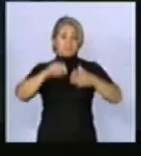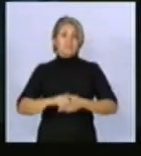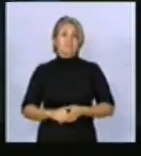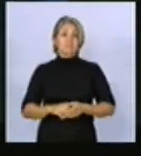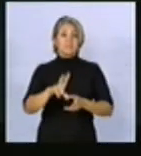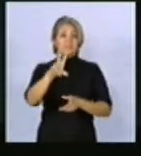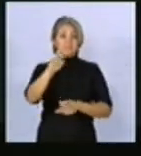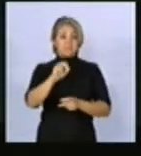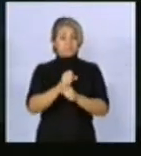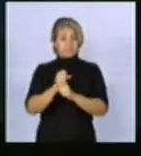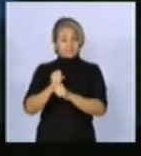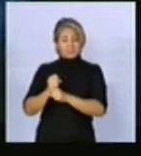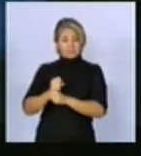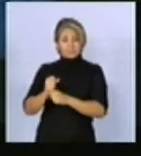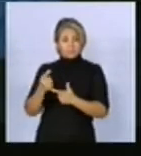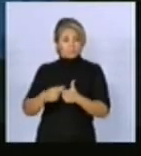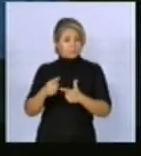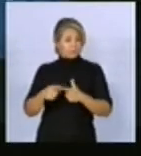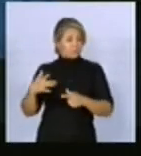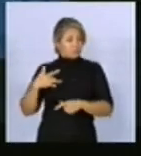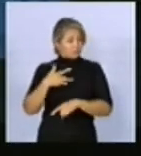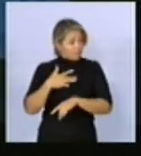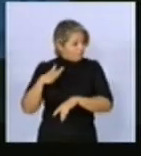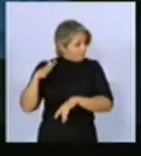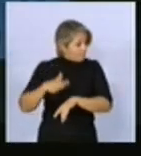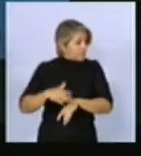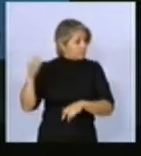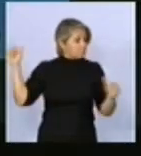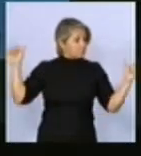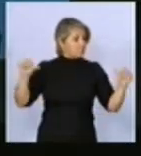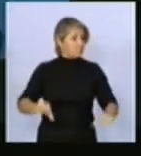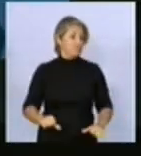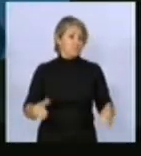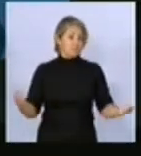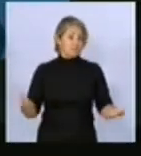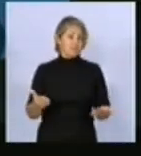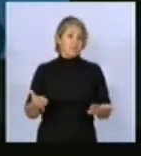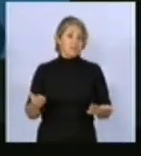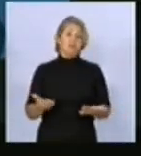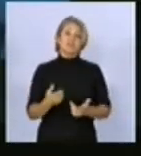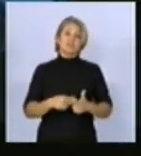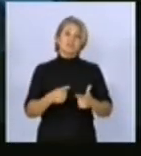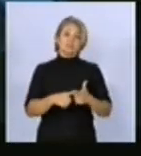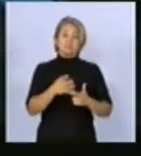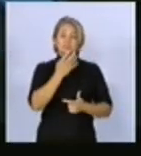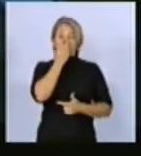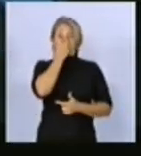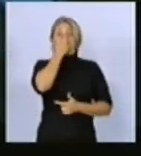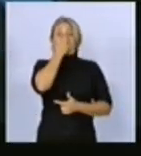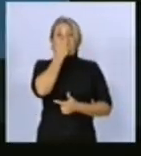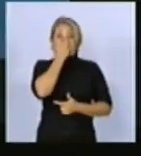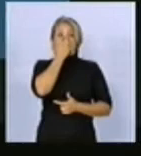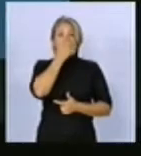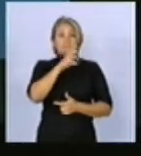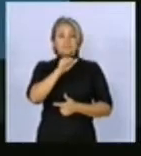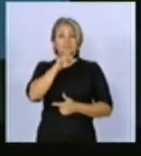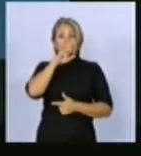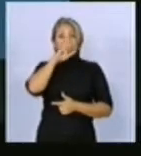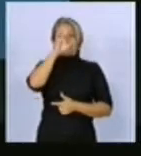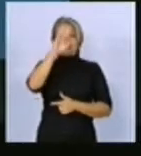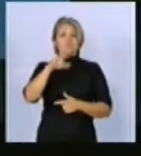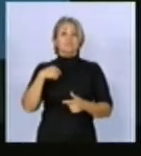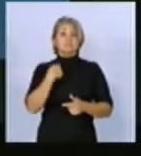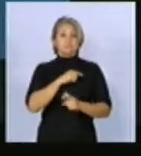anos o problema de saúde mais comum por aqui era uma vez menores hoje tem uma doença respiratória que eu ter